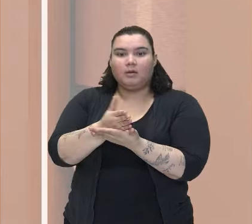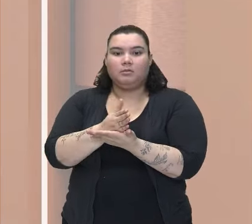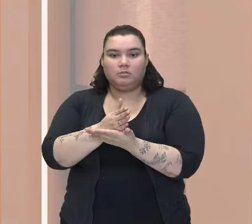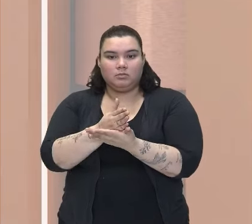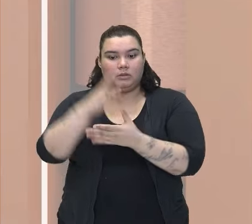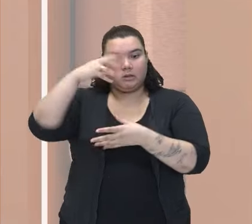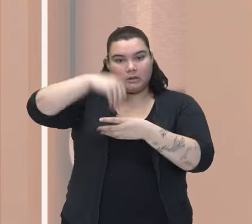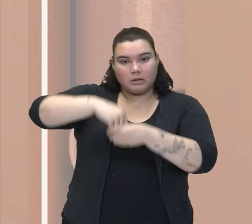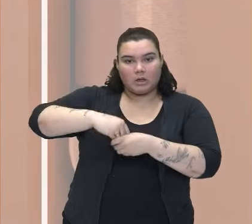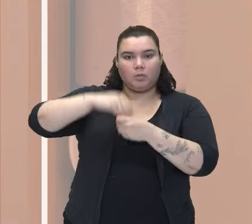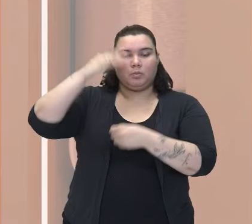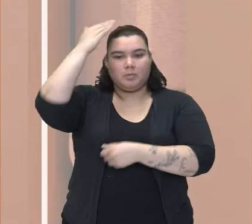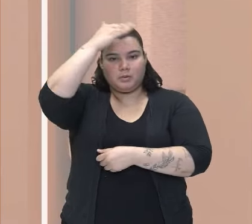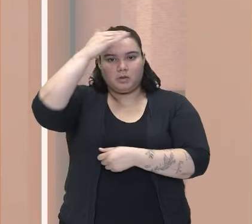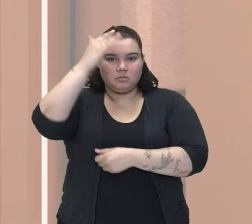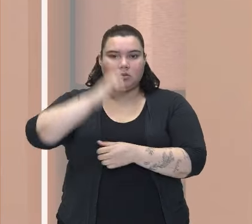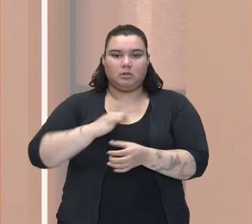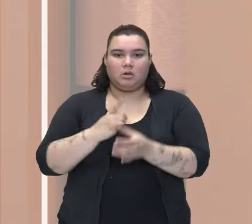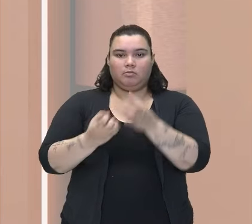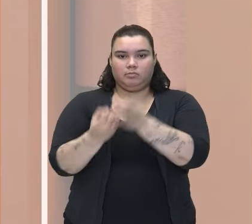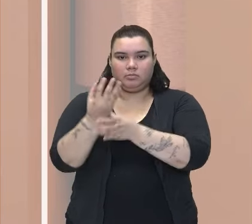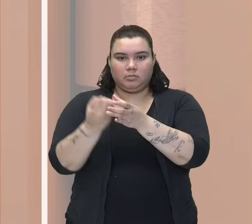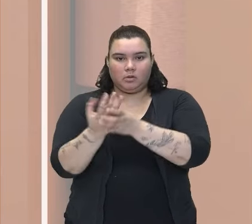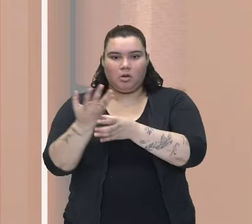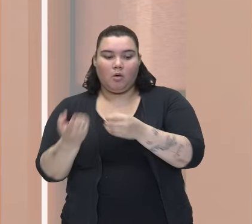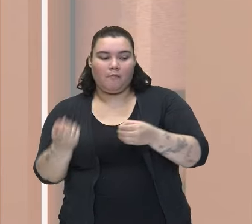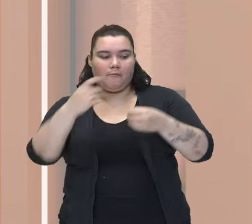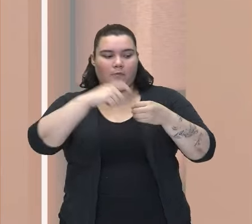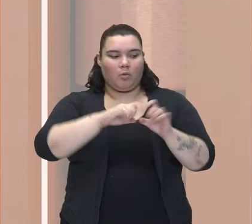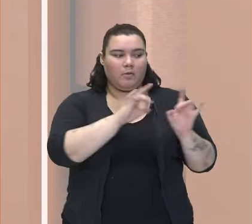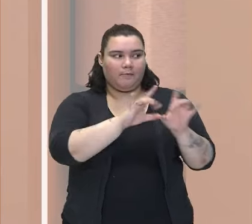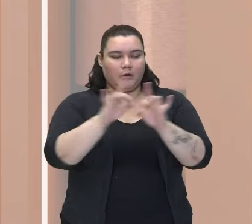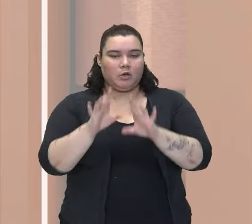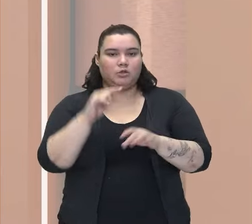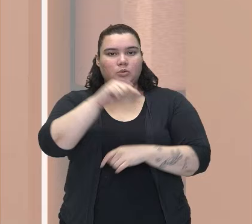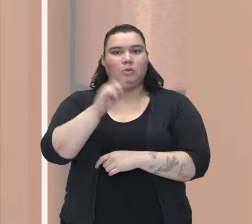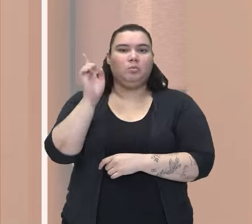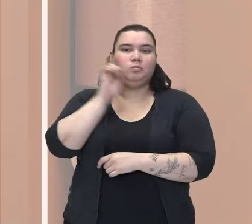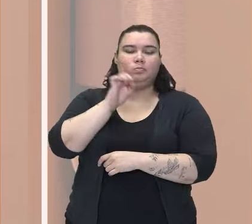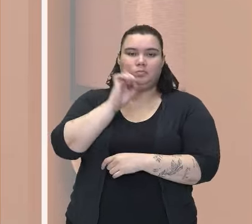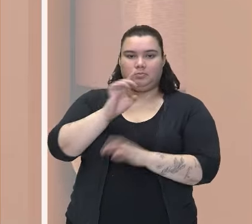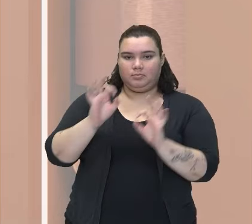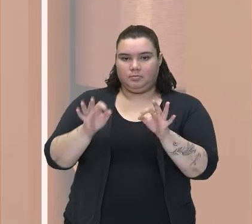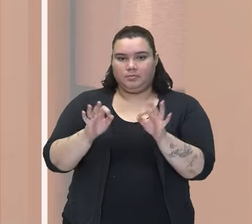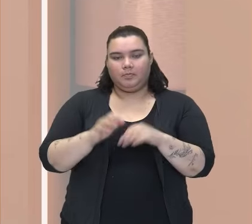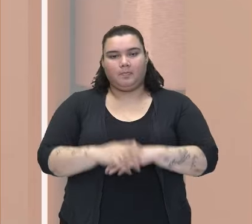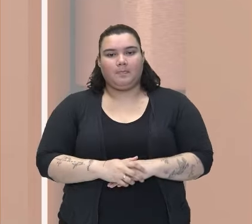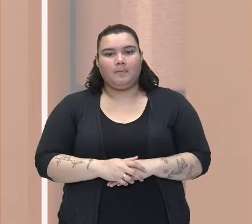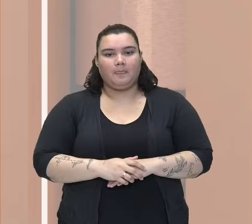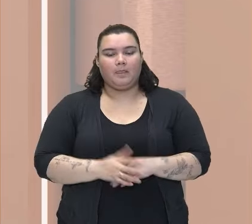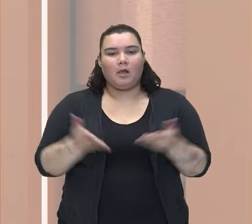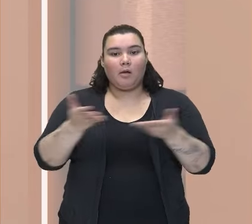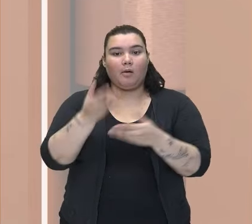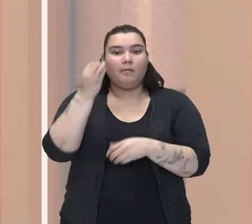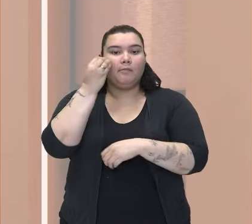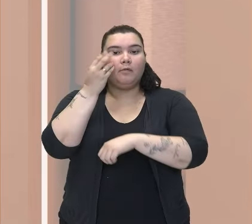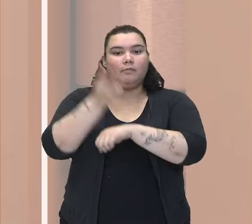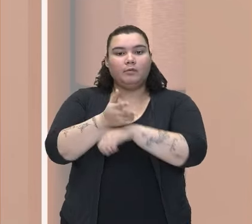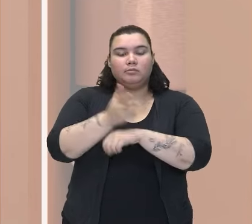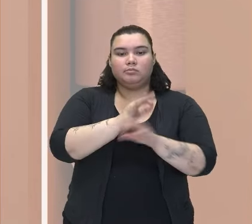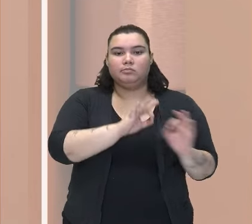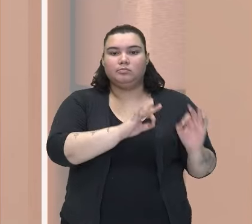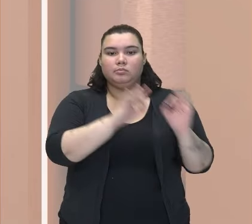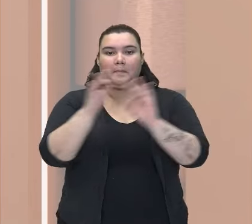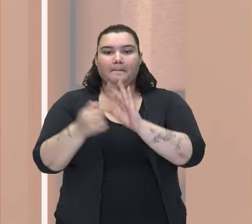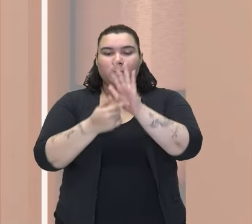no México, tem ali a produção e volta para os Estados Unidos, que são as empresas maquiladoras. Vamos ver um vídeo agora em que a gente